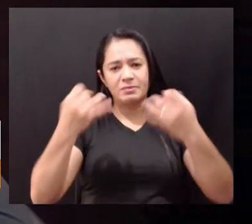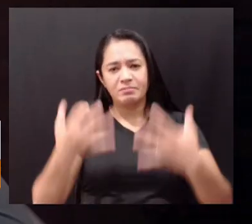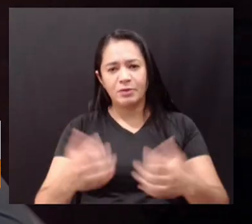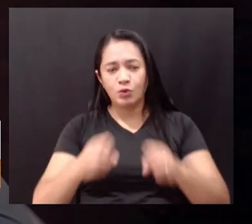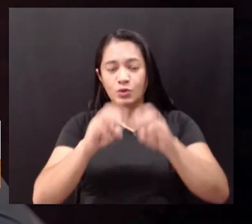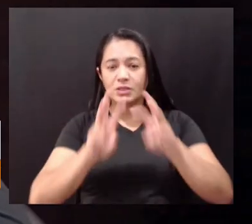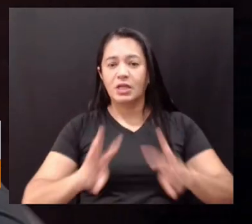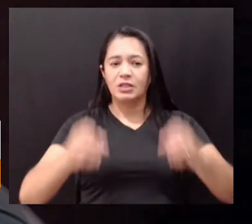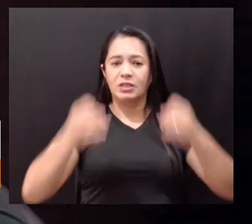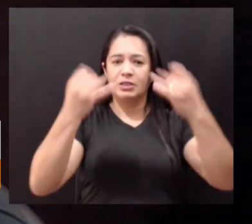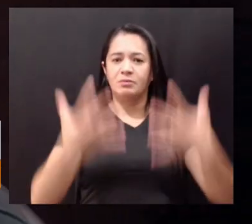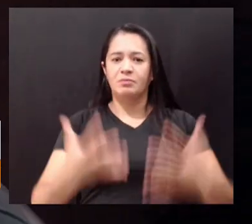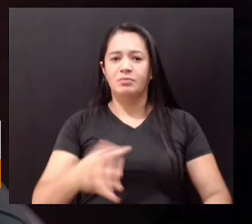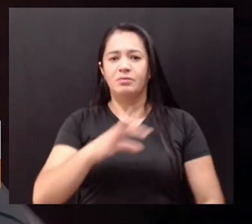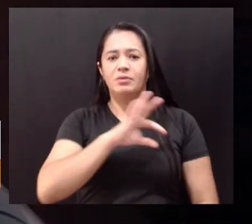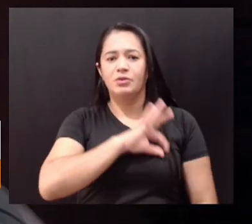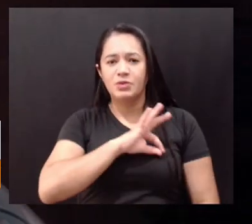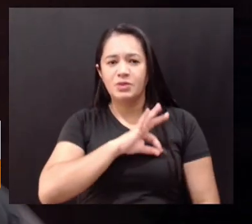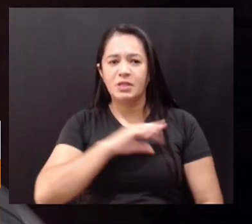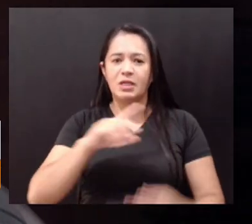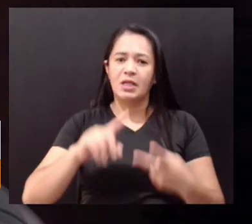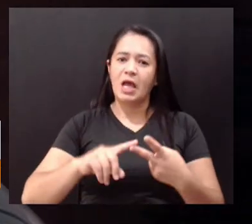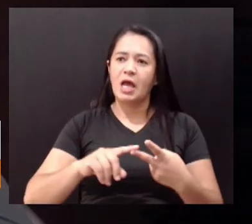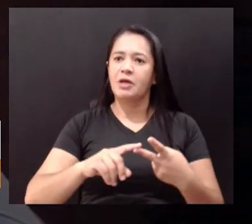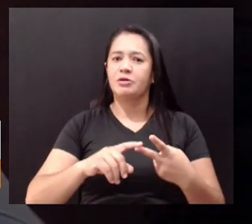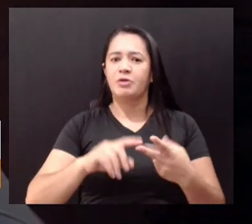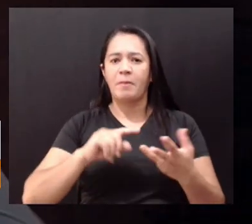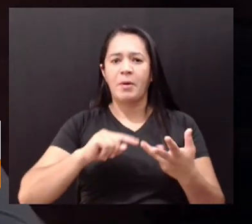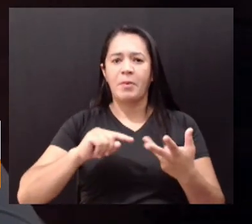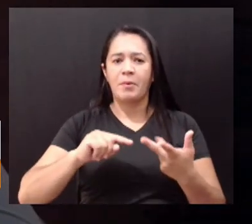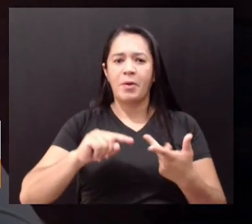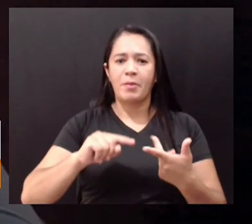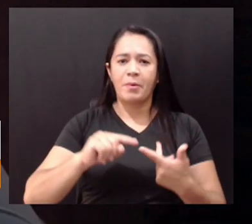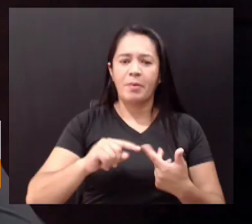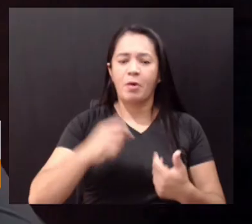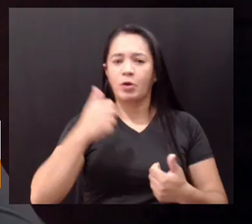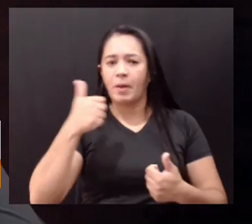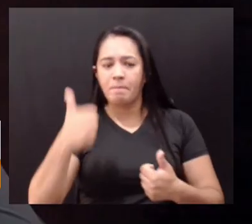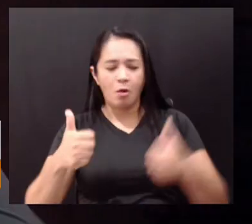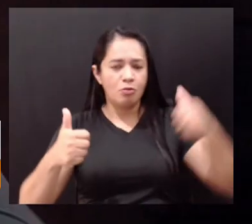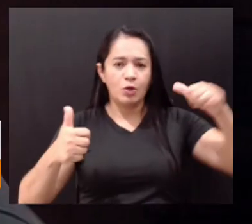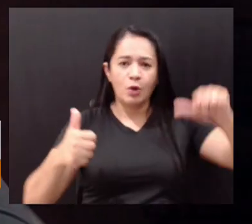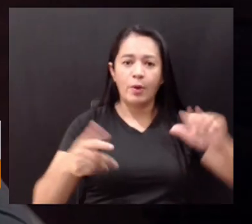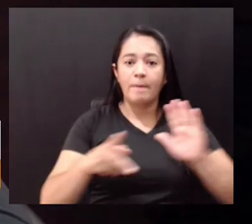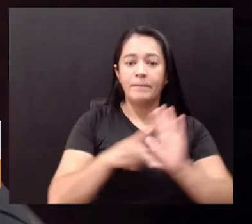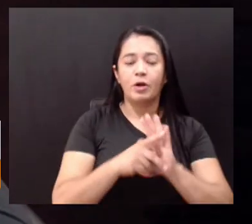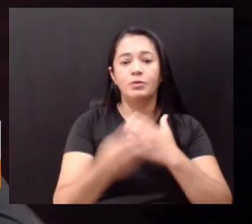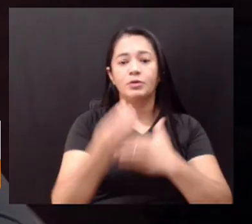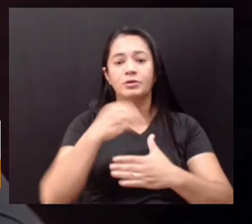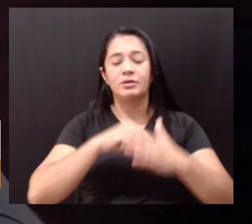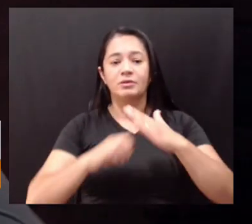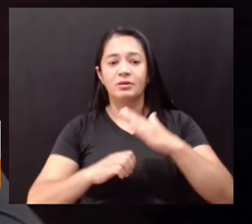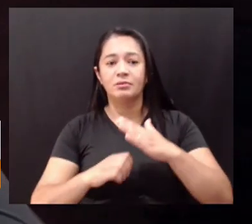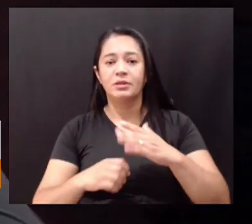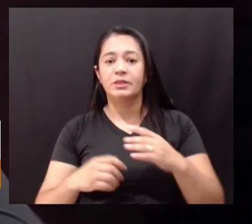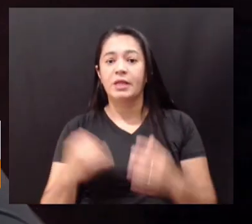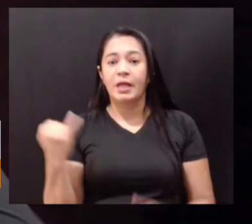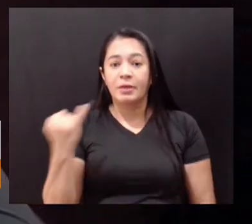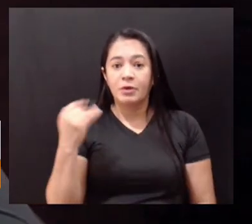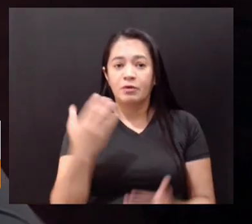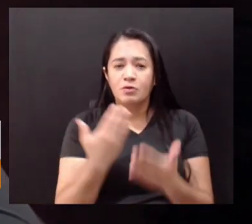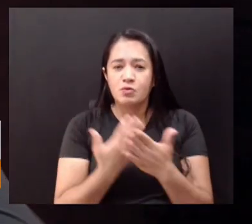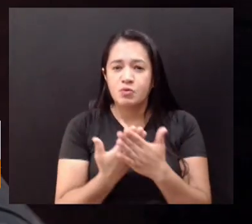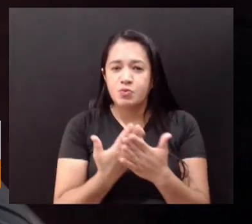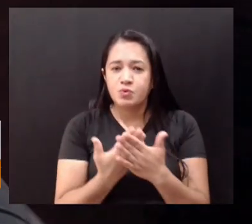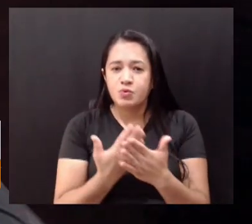salários, das remunerações, dos benefícios, dos prós e dos contras da empresa. Então é bastante importante que você estude muito a organização que você gostaria